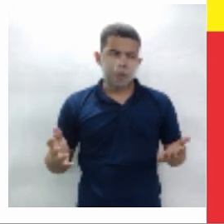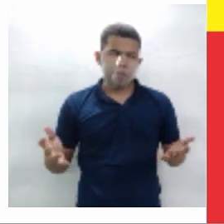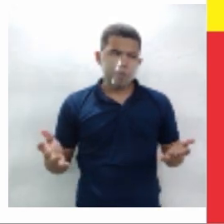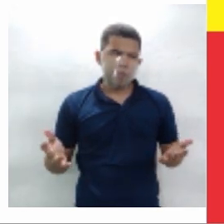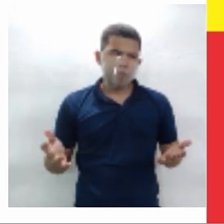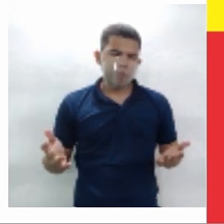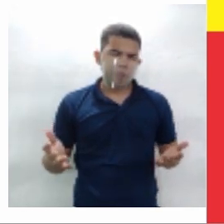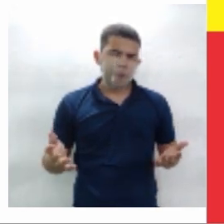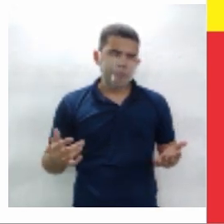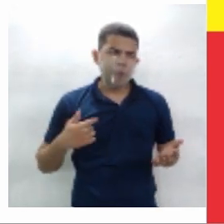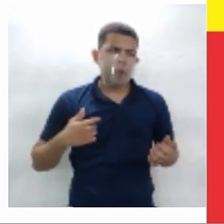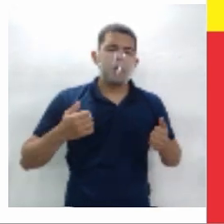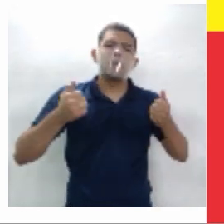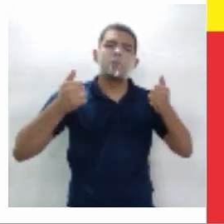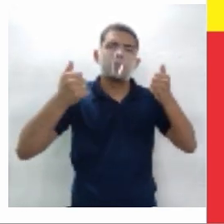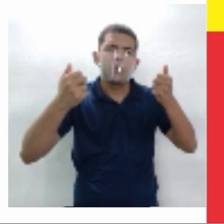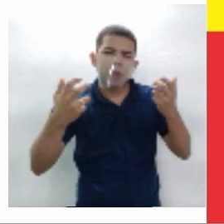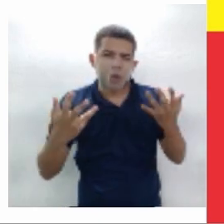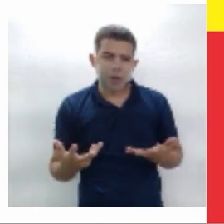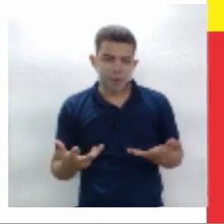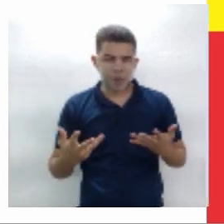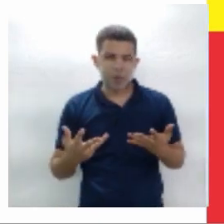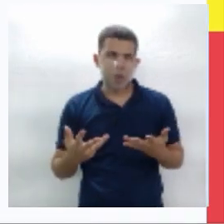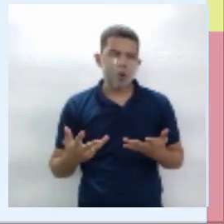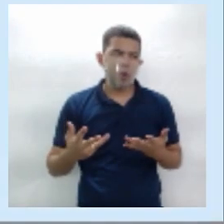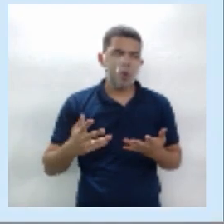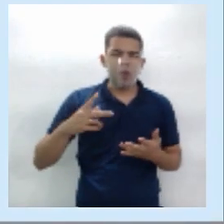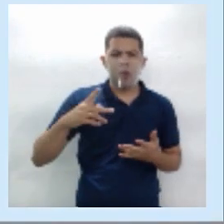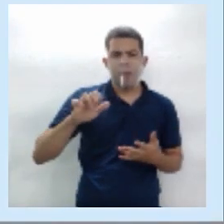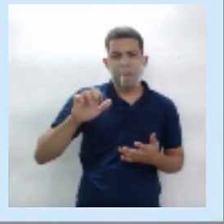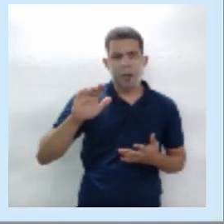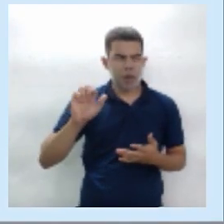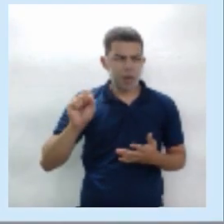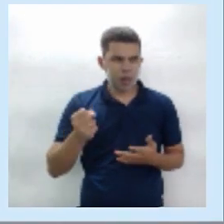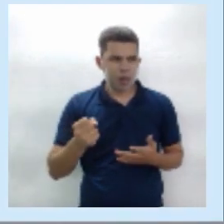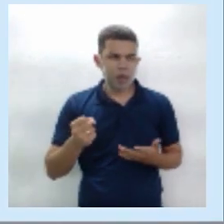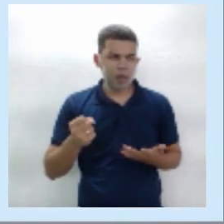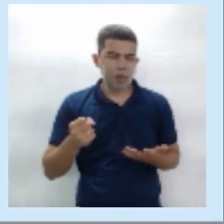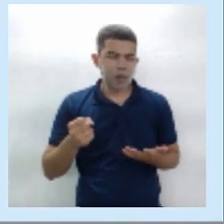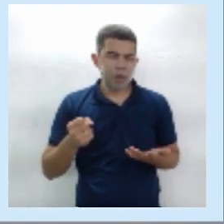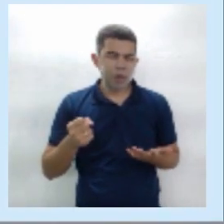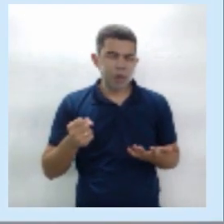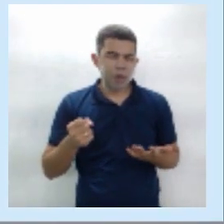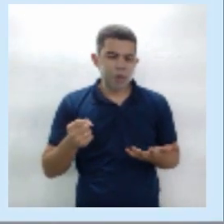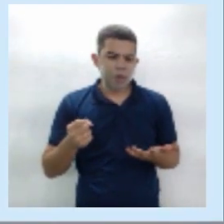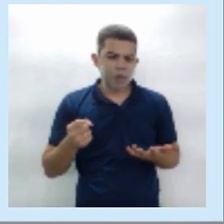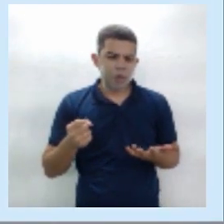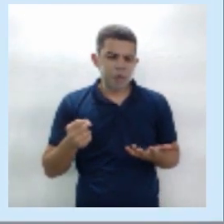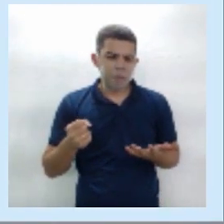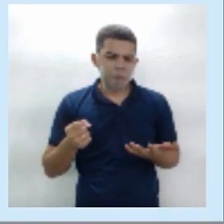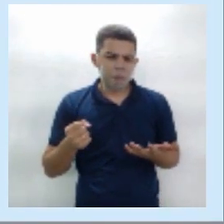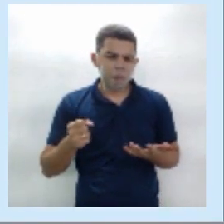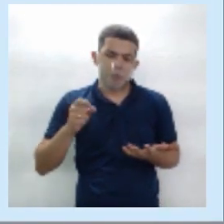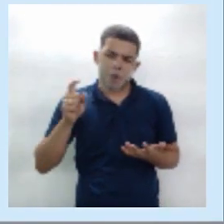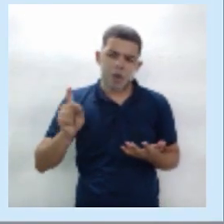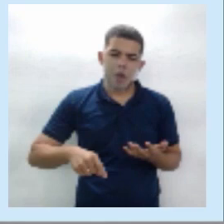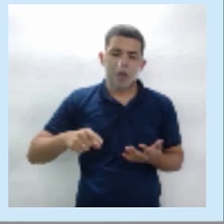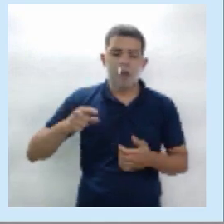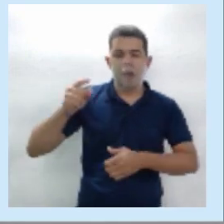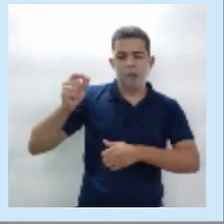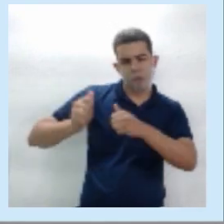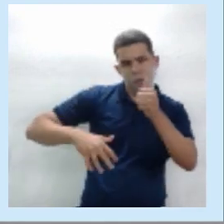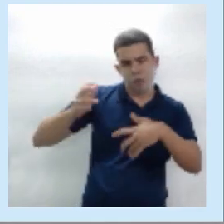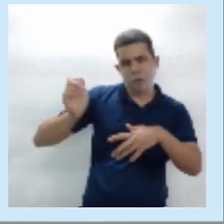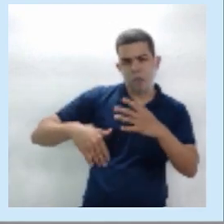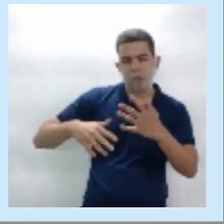pessoal. Se eu estou falando para vocês dessas placas tectônicas, estou falando da